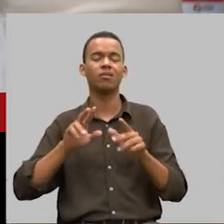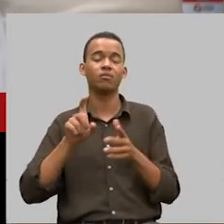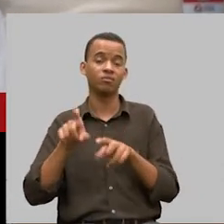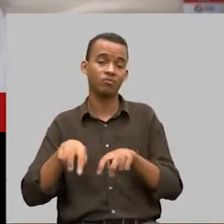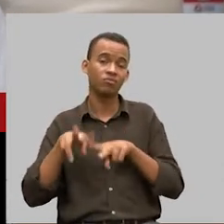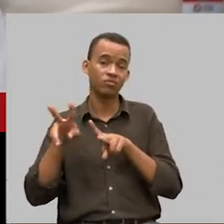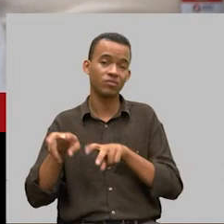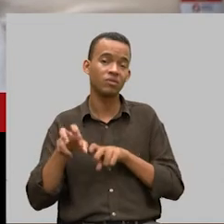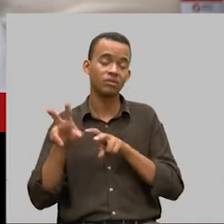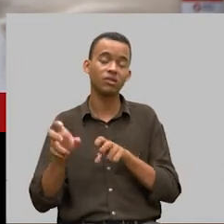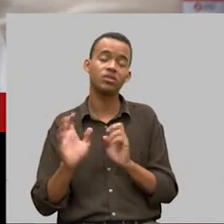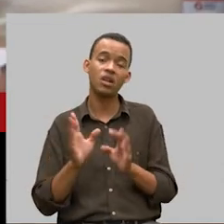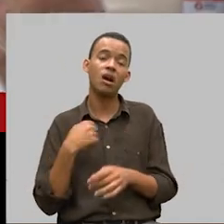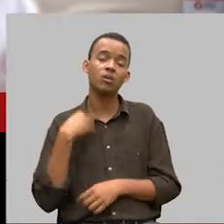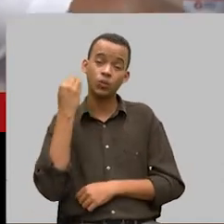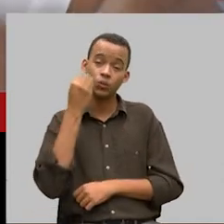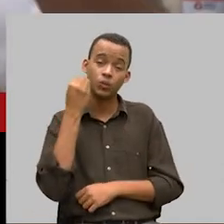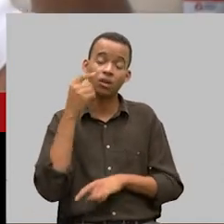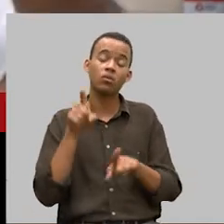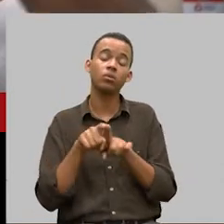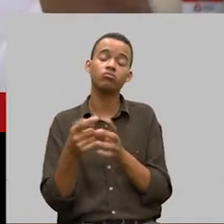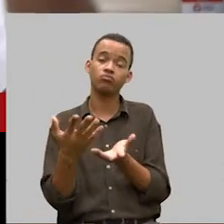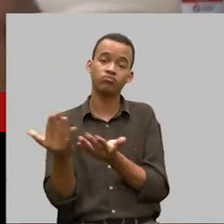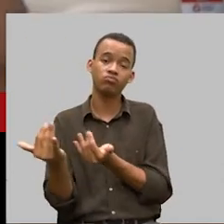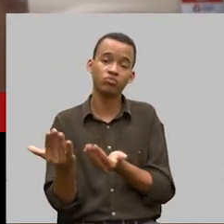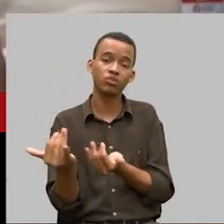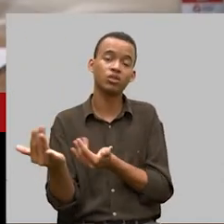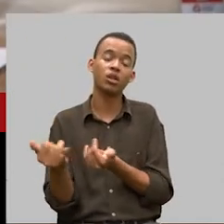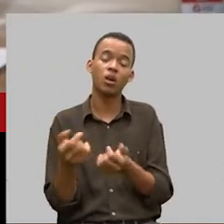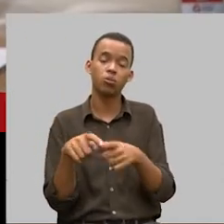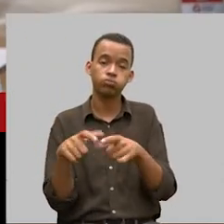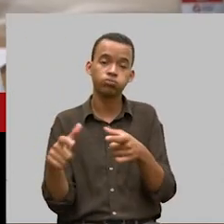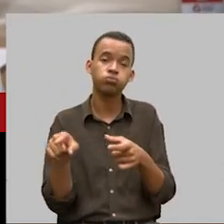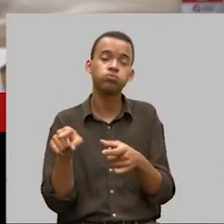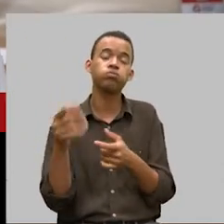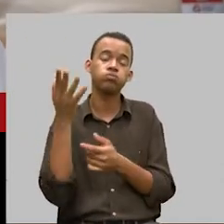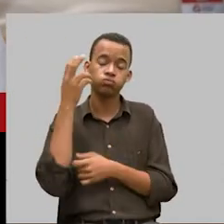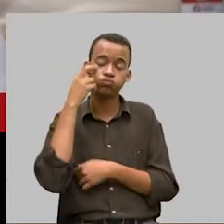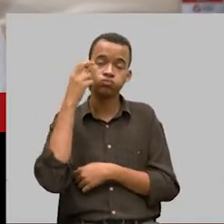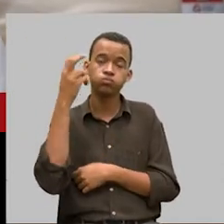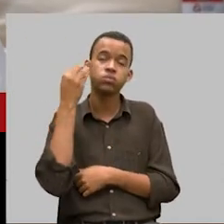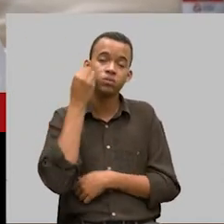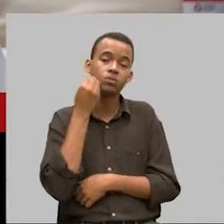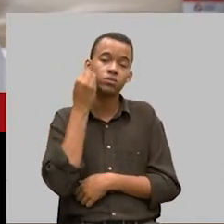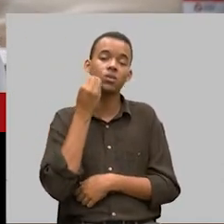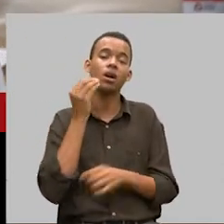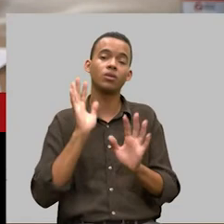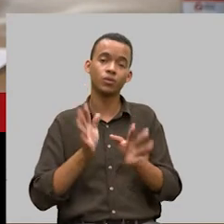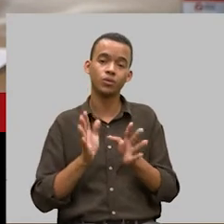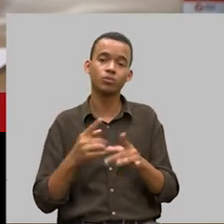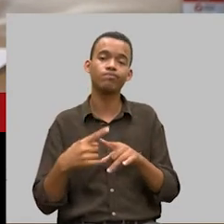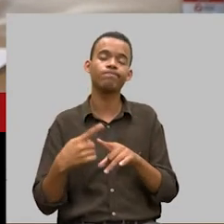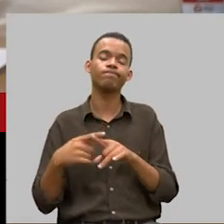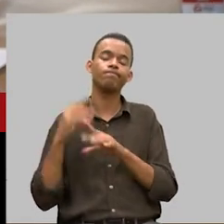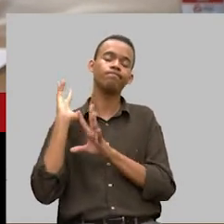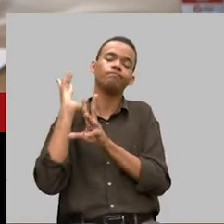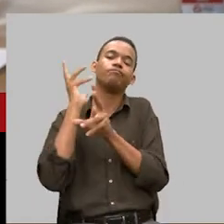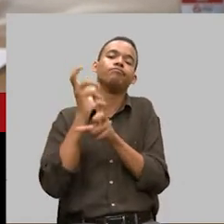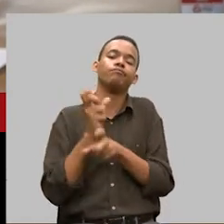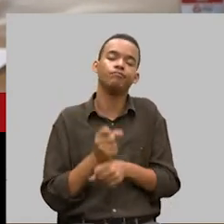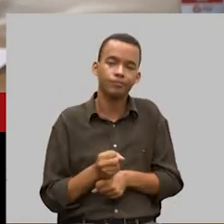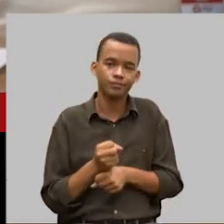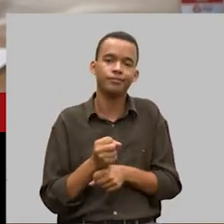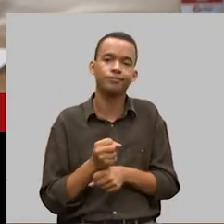entendem né Sem contar todo aquele aprendizado que já foi dito aqui né que vem acumulado de